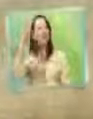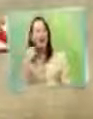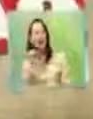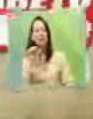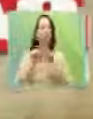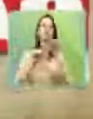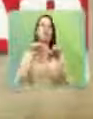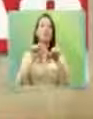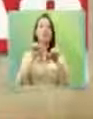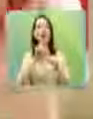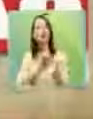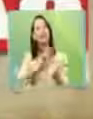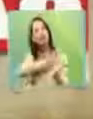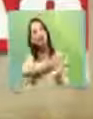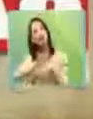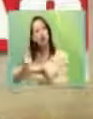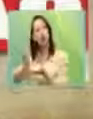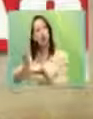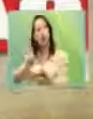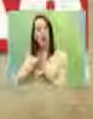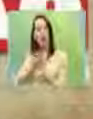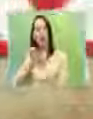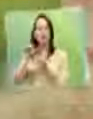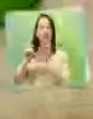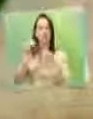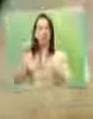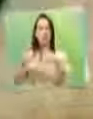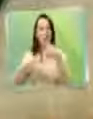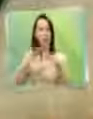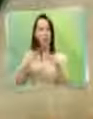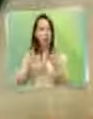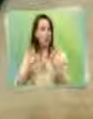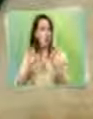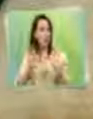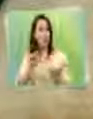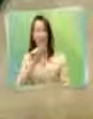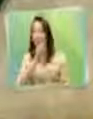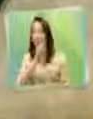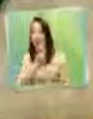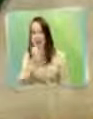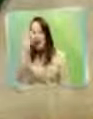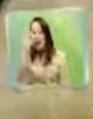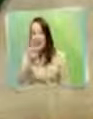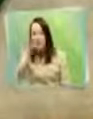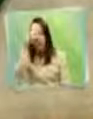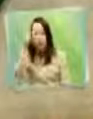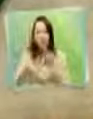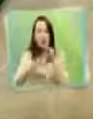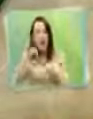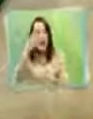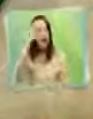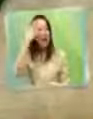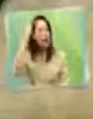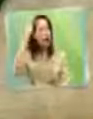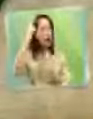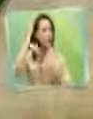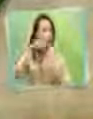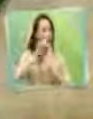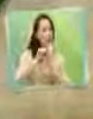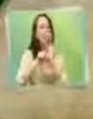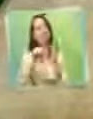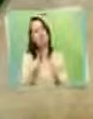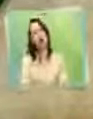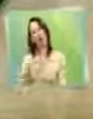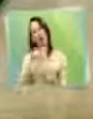analfabetos foram excluídos do processo político. Apenas os 15% da população que eram alfabetizados